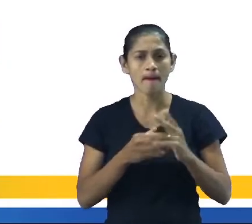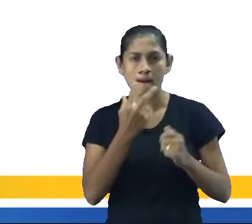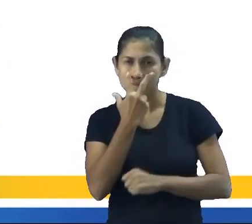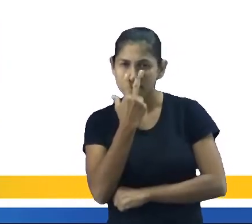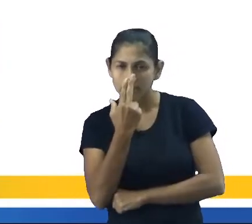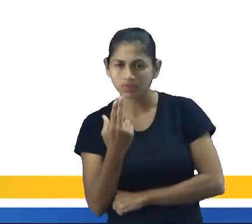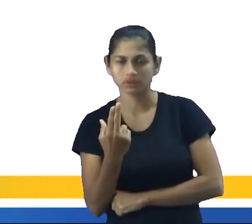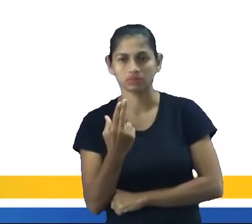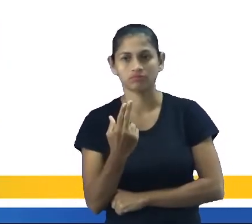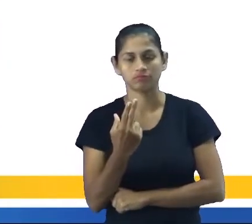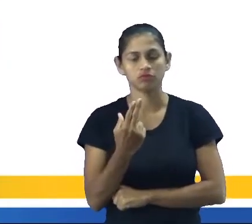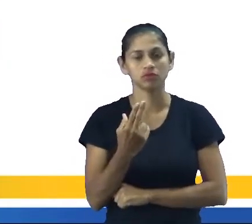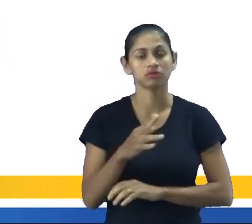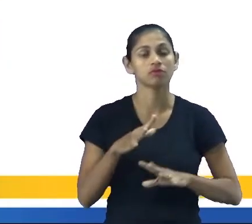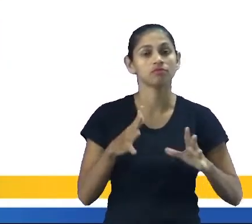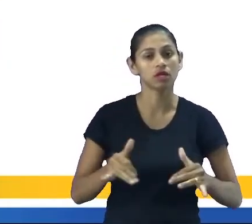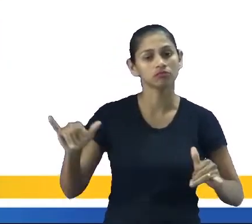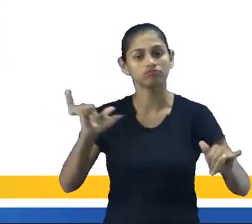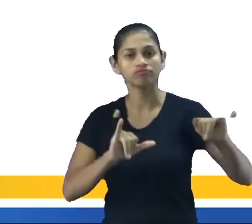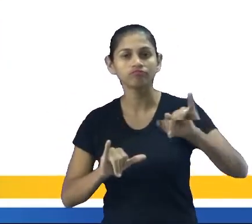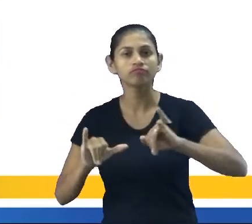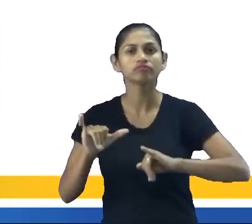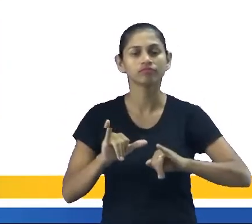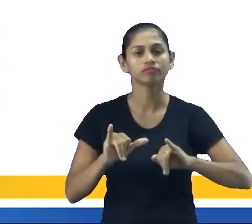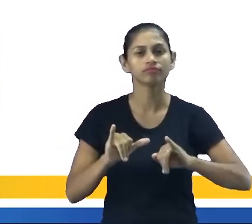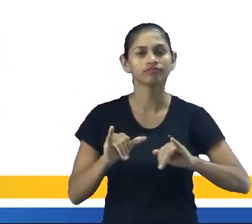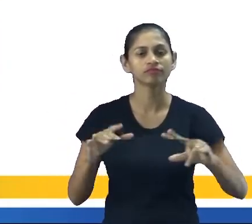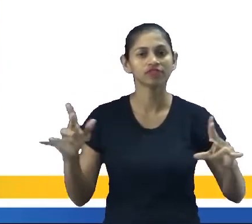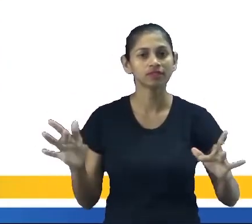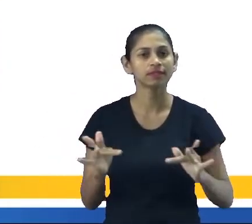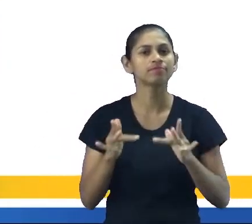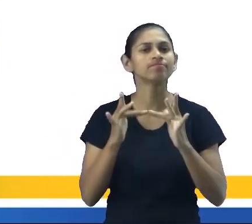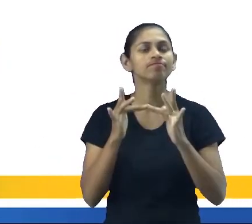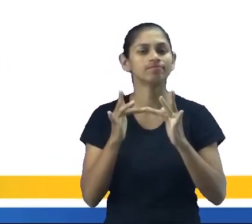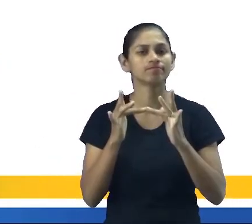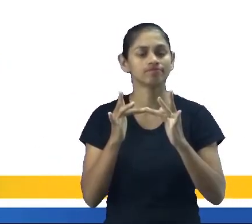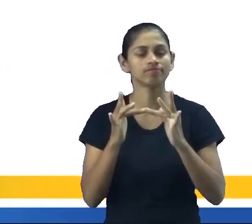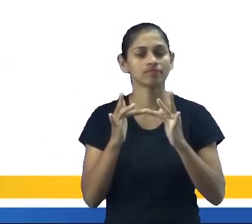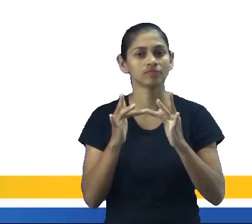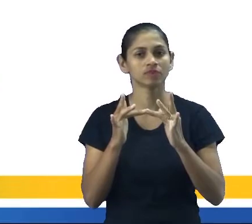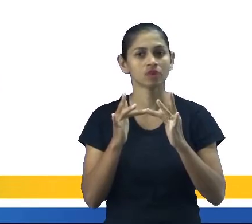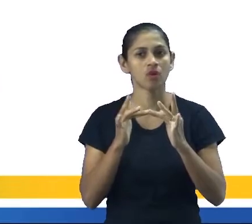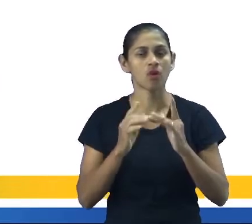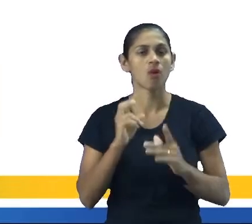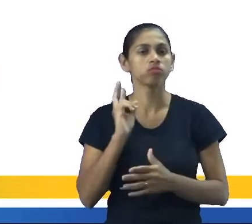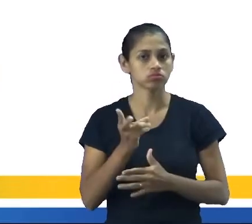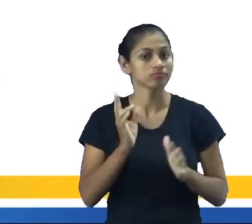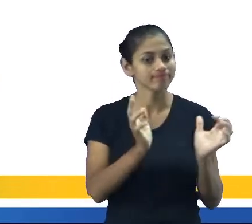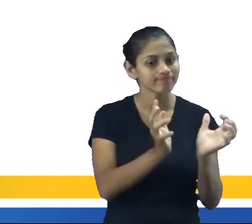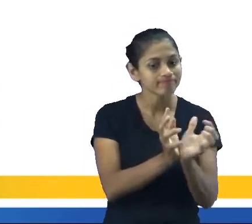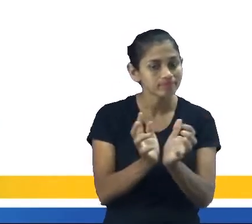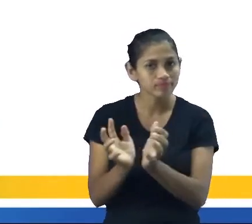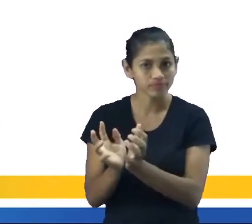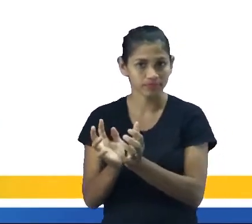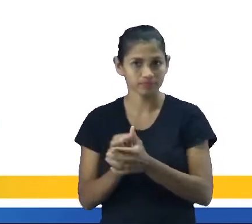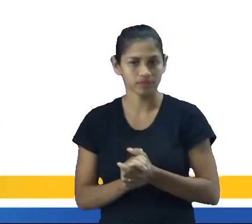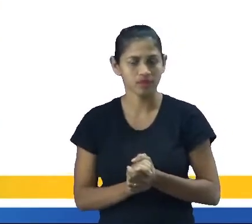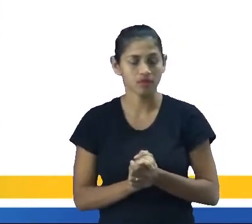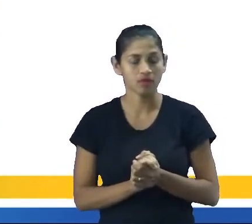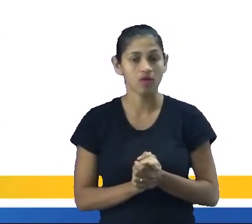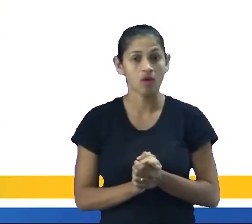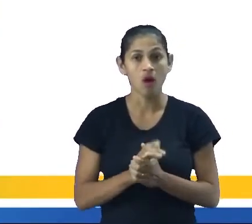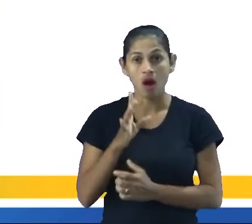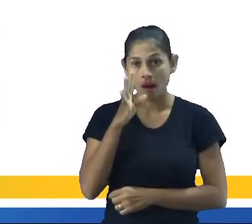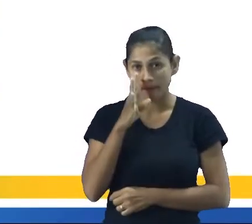semelhança lá no seu comportamento químico ele vai estar ligado ao quê? Ao mesmo grupo funcional. Então agora vamos ver quais são esses